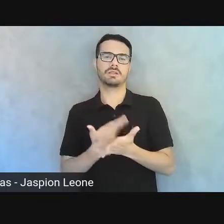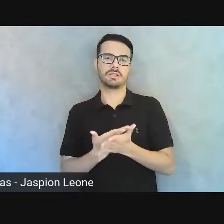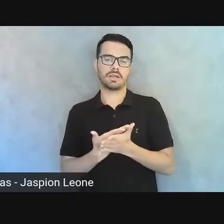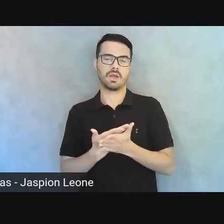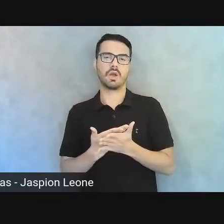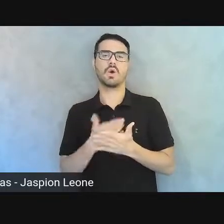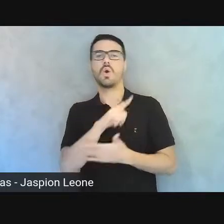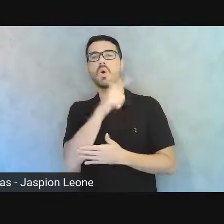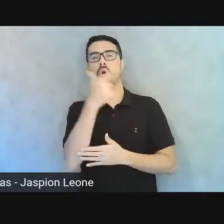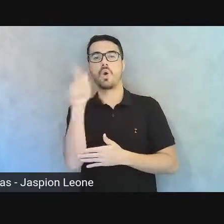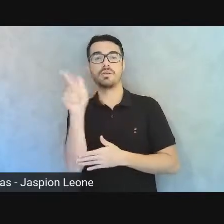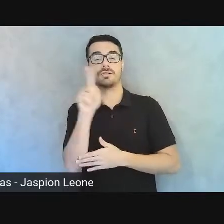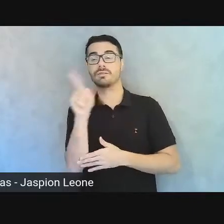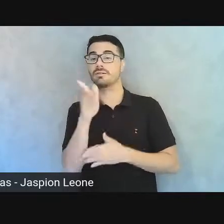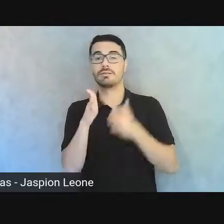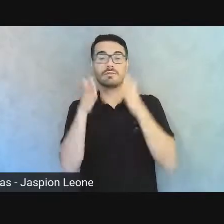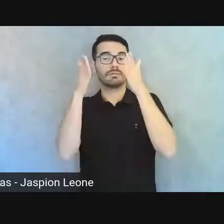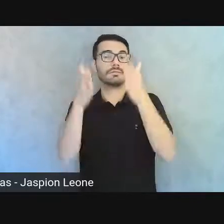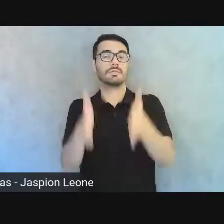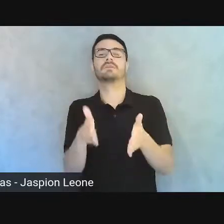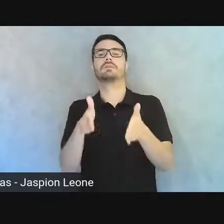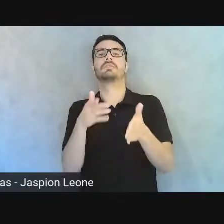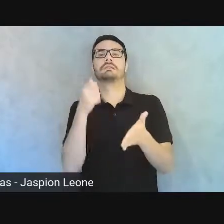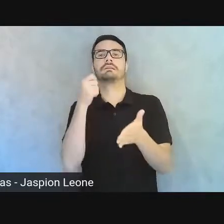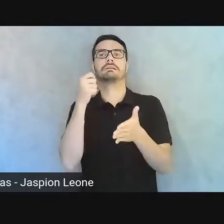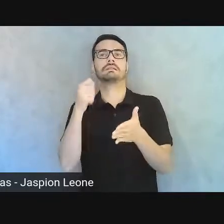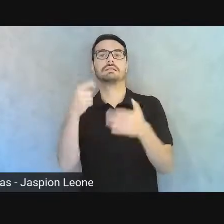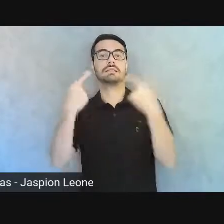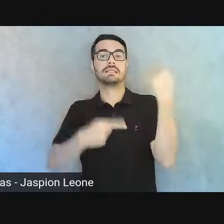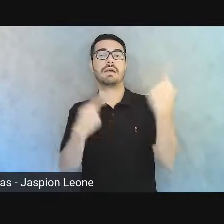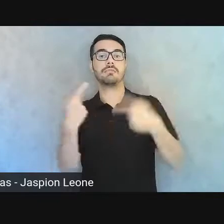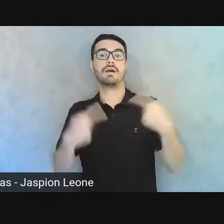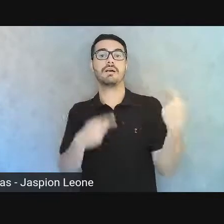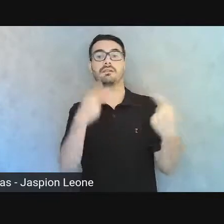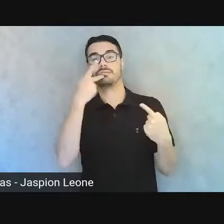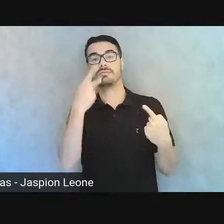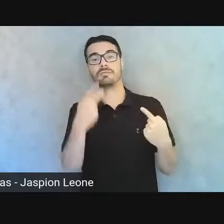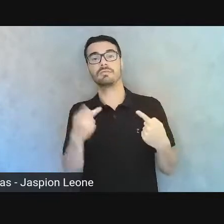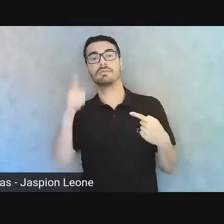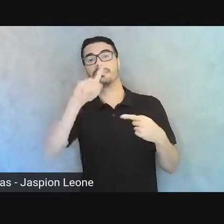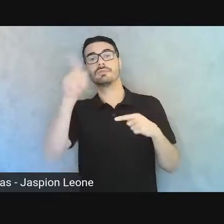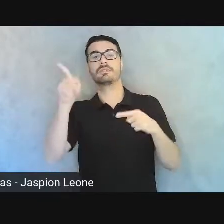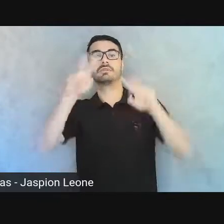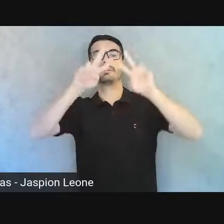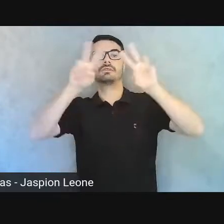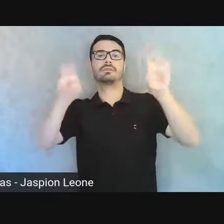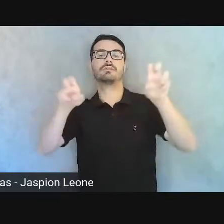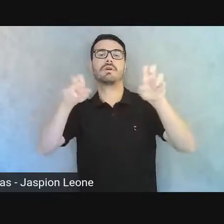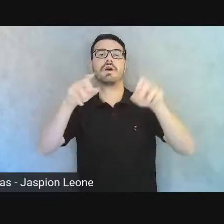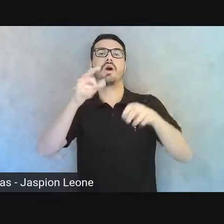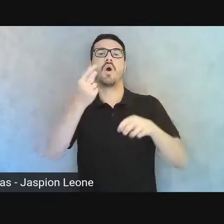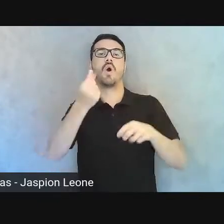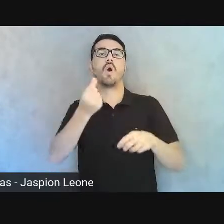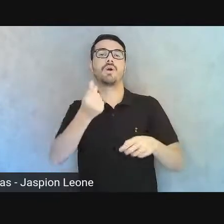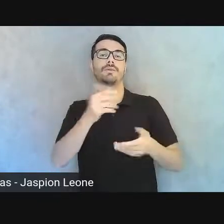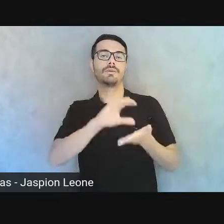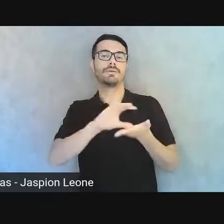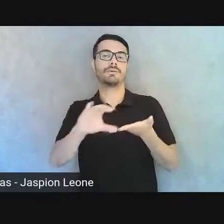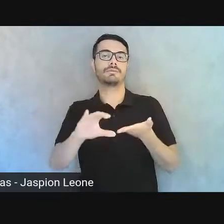elas não participam muito ativamente do debate orçamentário. Então, por exemplo, trazendo aqui